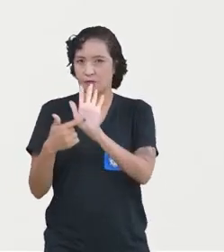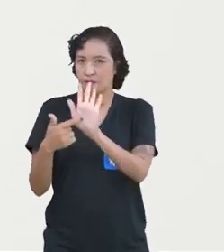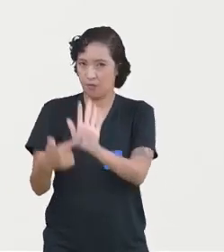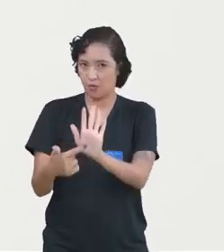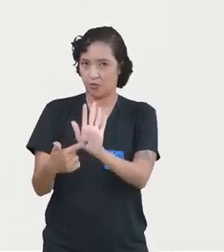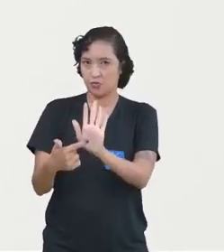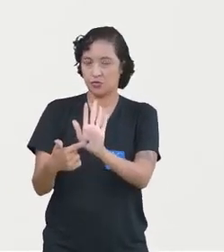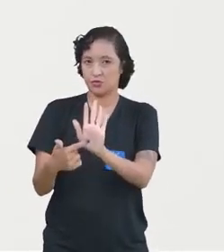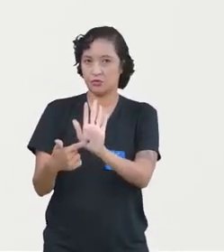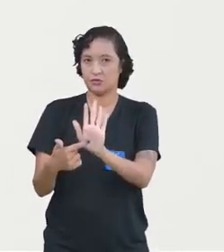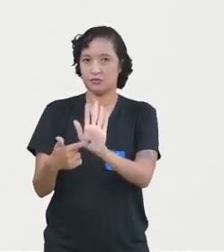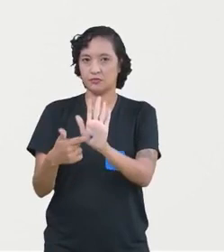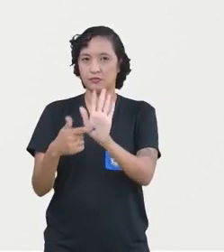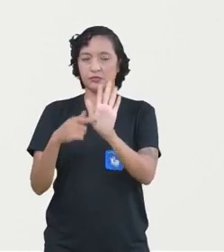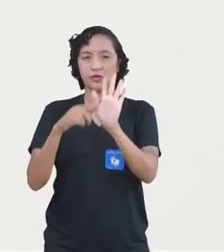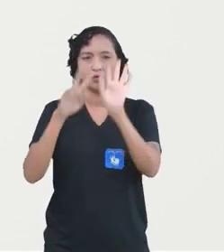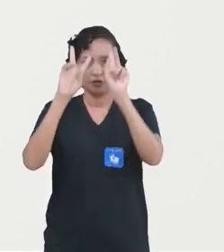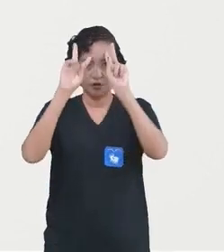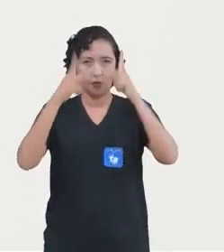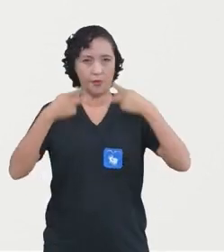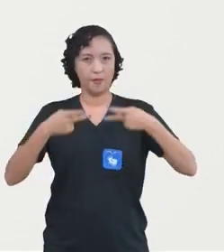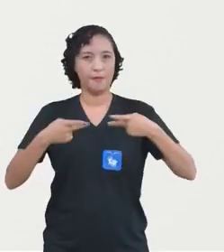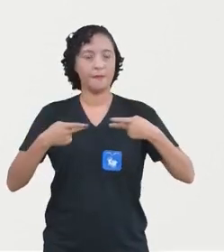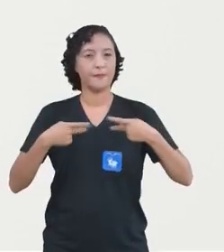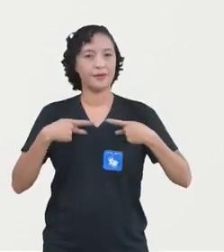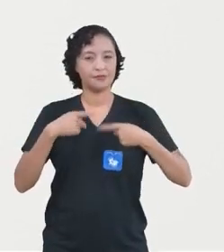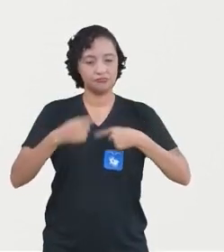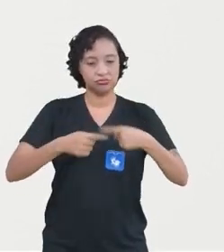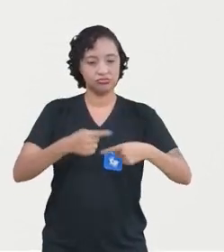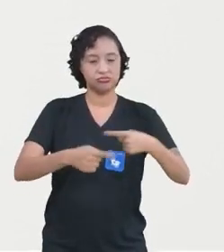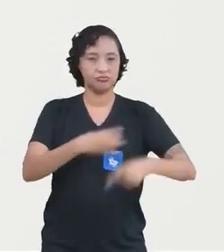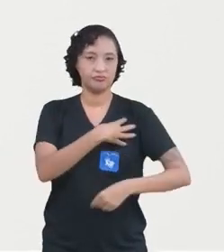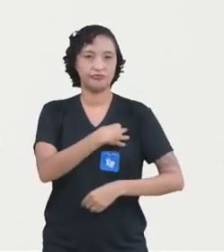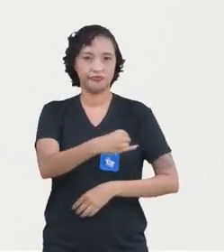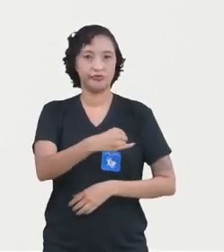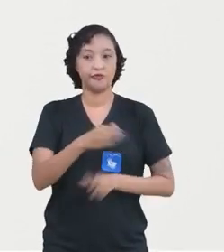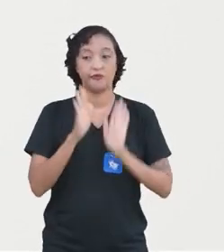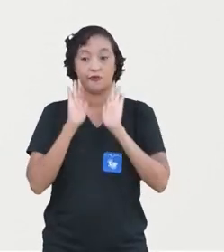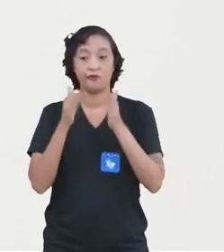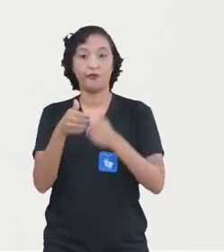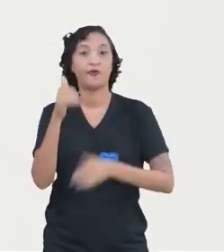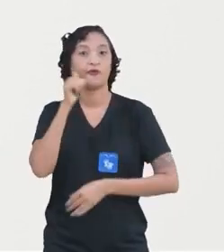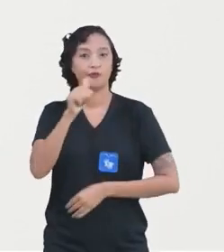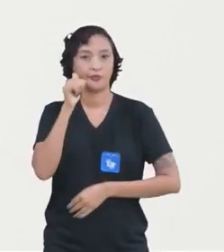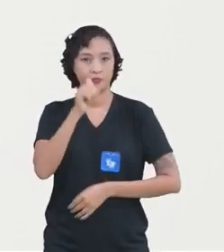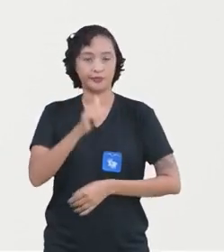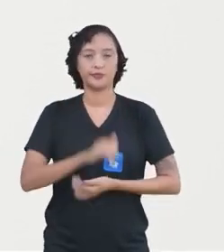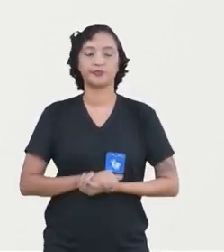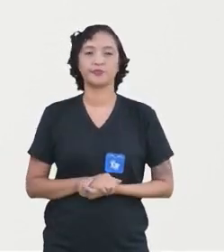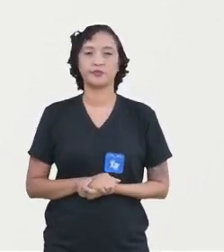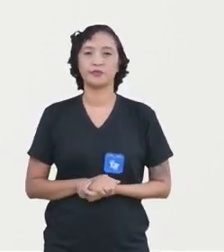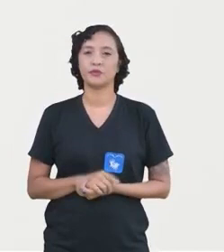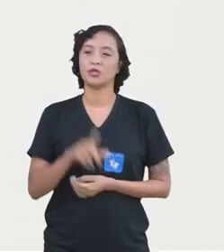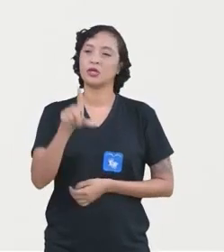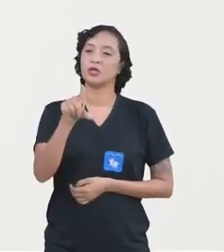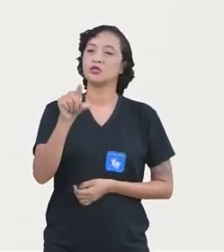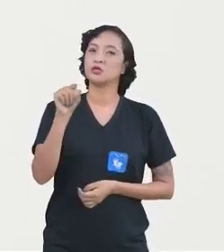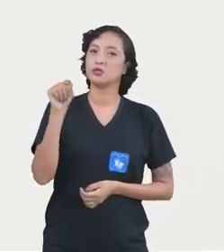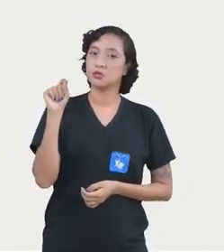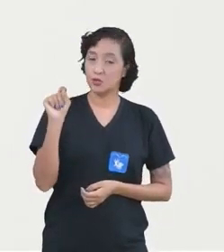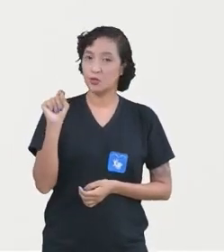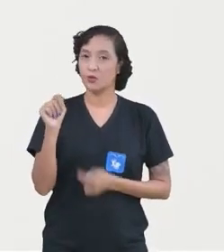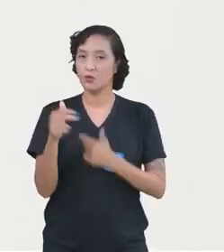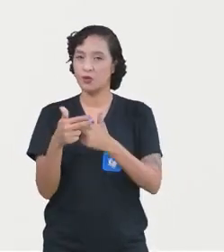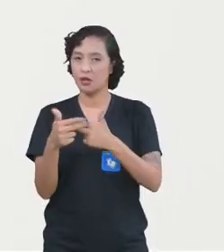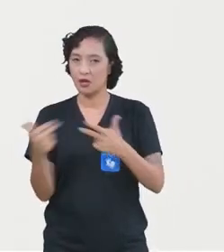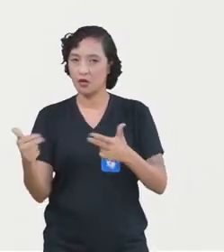de reprodução feminina, do sistema reprodutor feminino. Marque os órgãos do aparelho